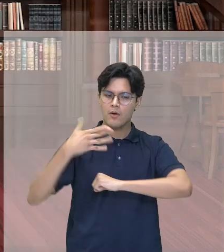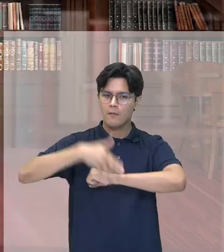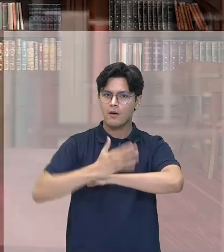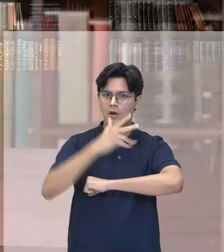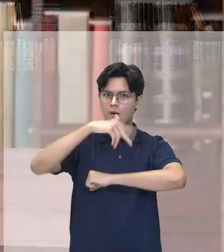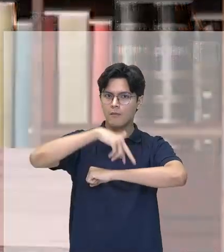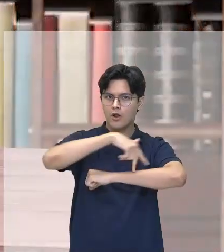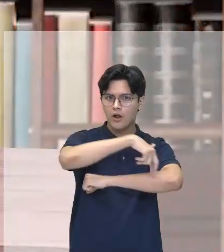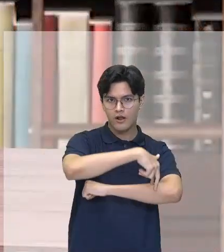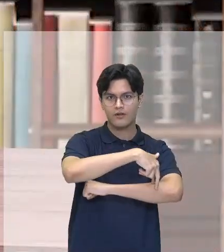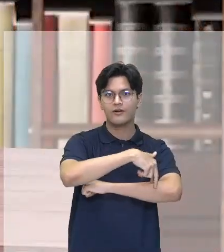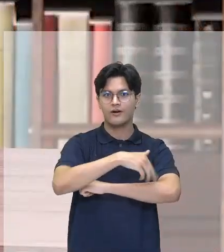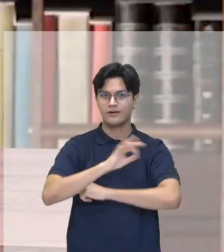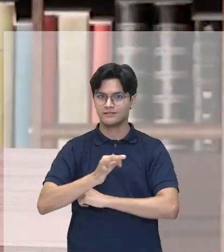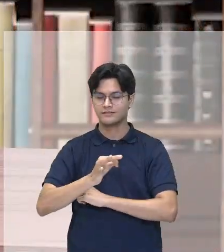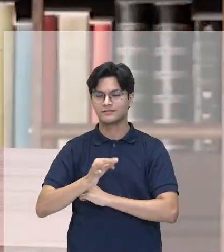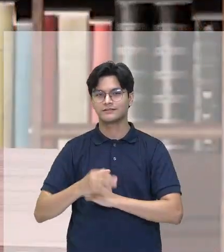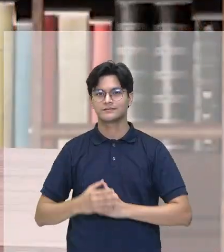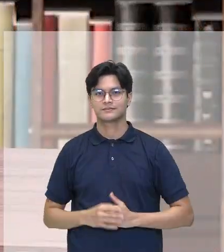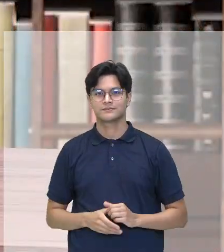rio.